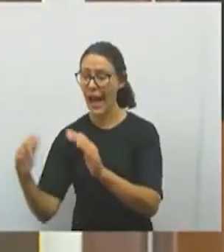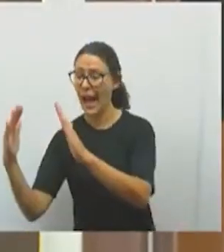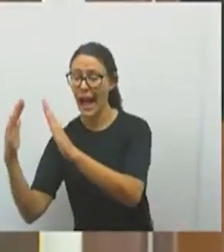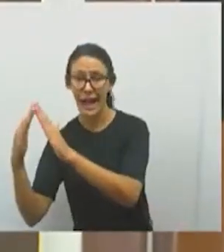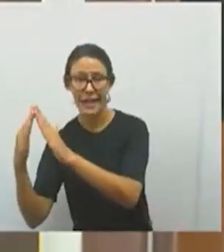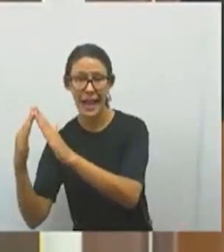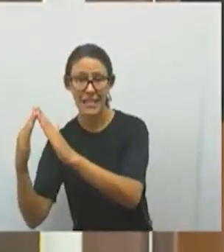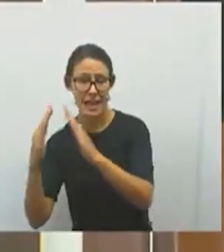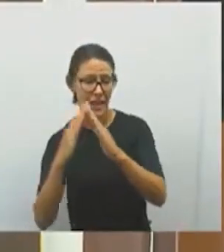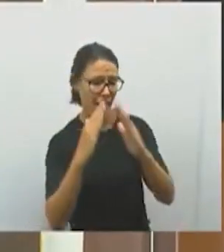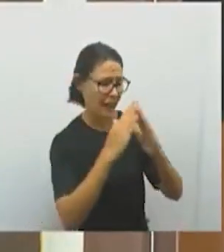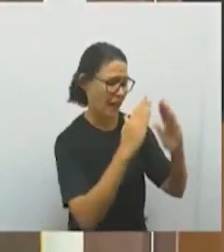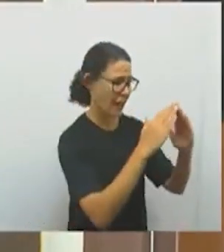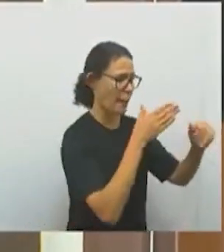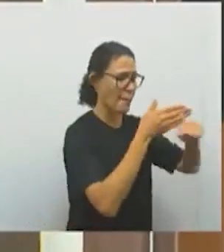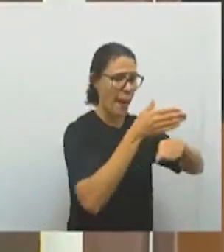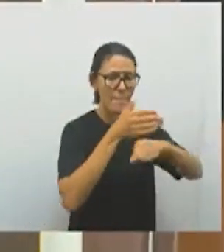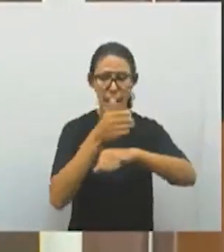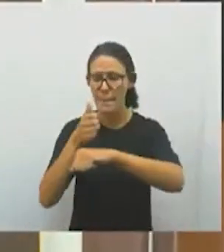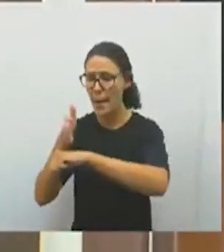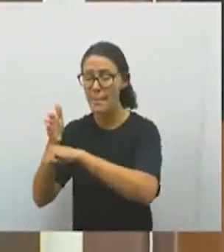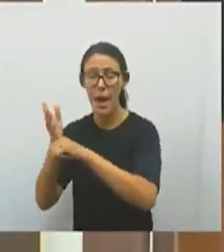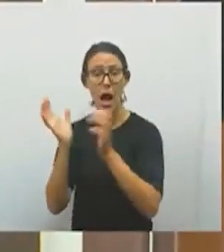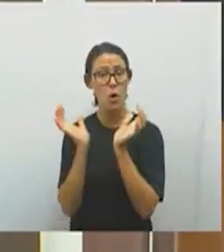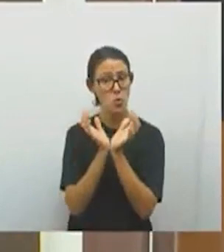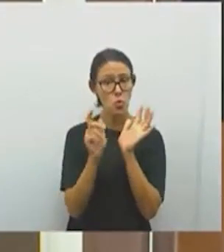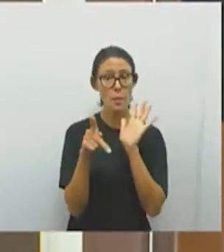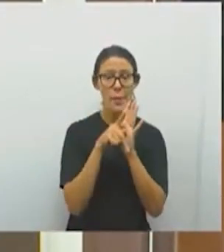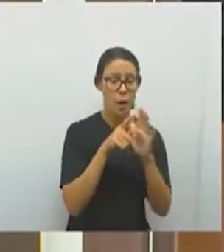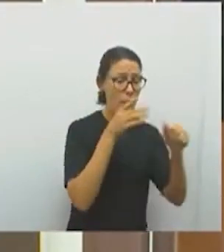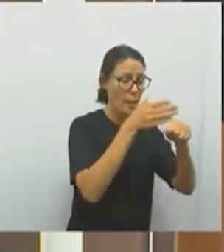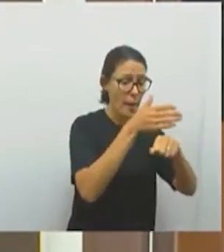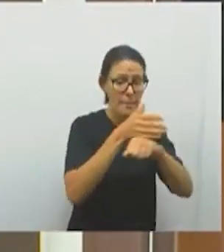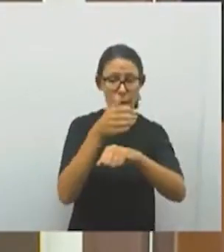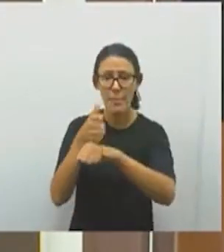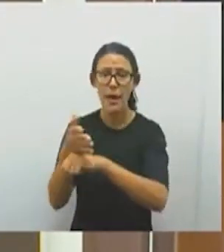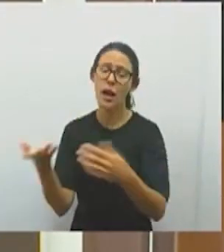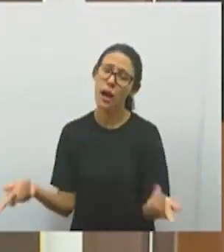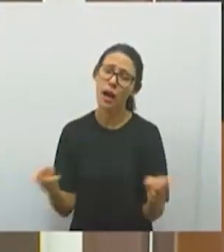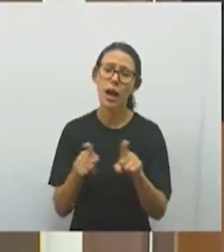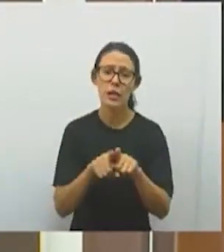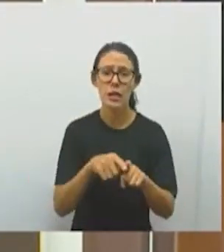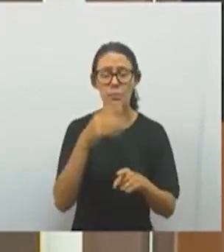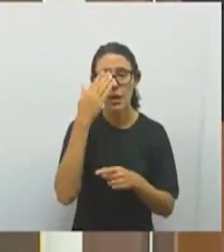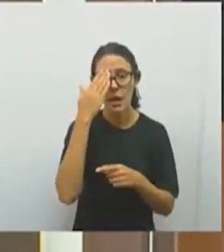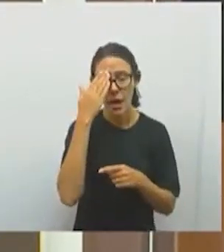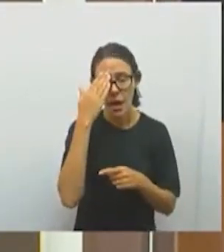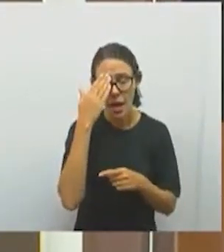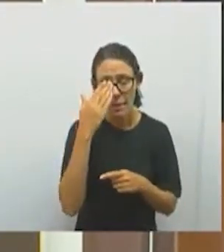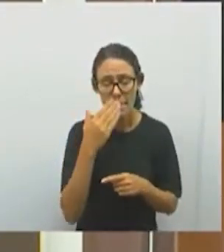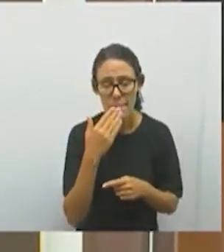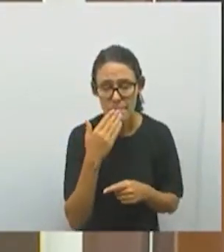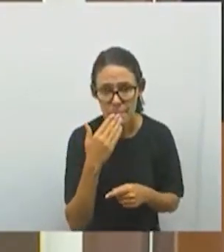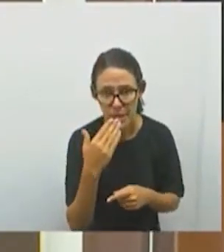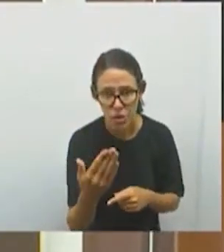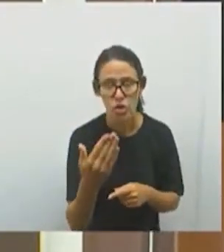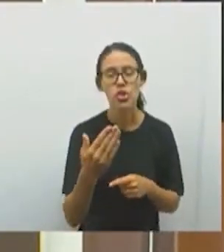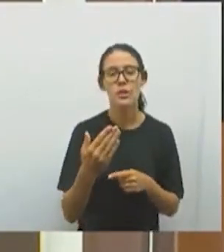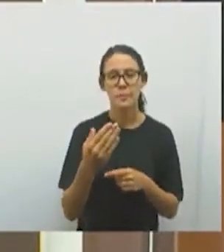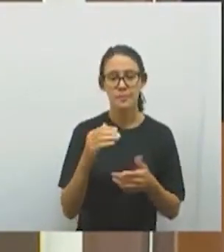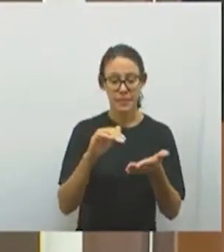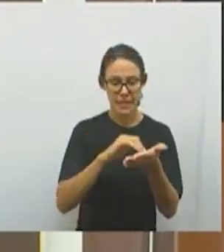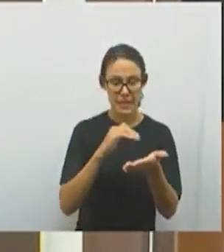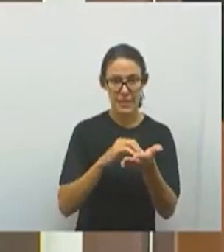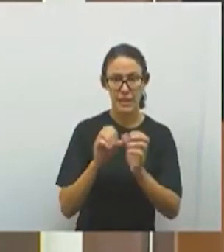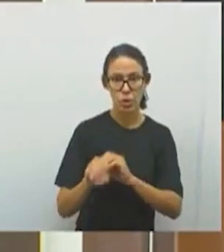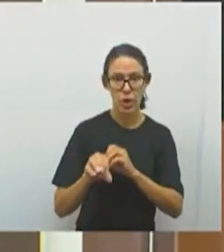fim de semana eu quero fazer um outro apelo aqui pra prefeitura principalmente secretário de educação que é a